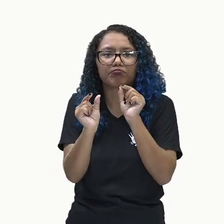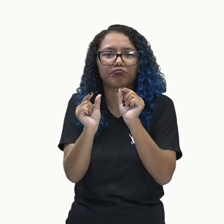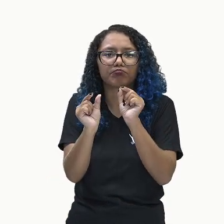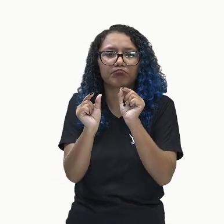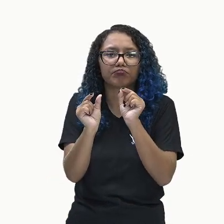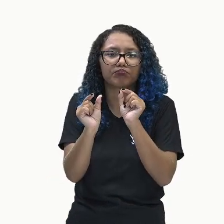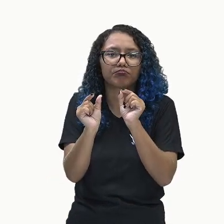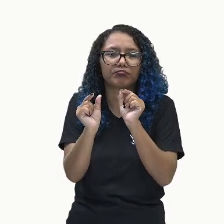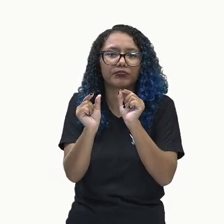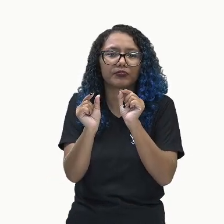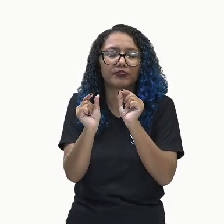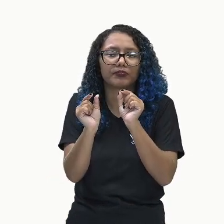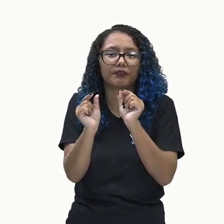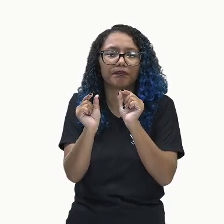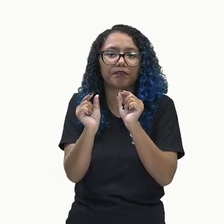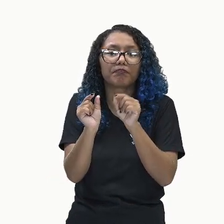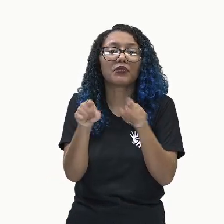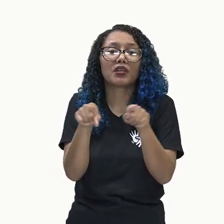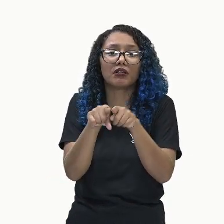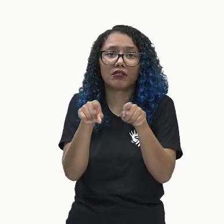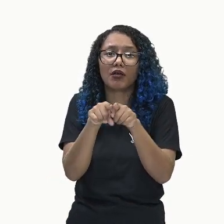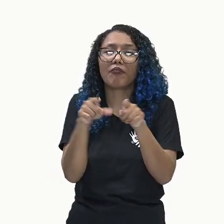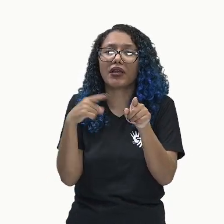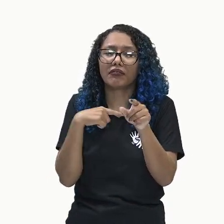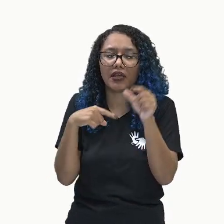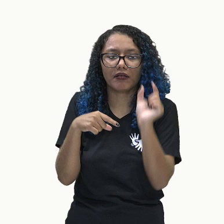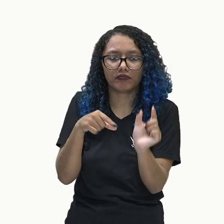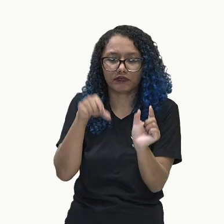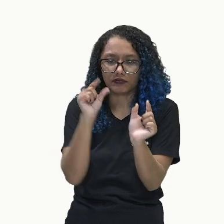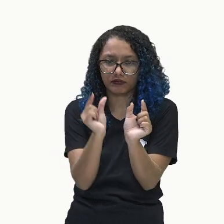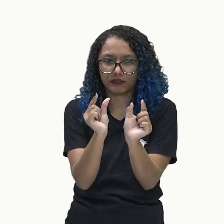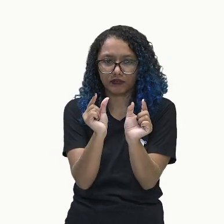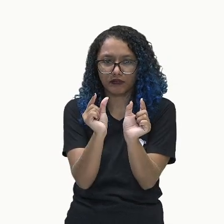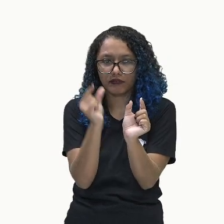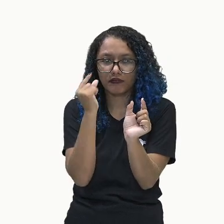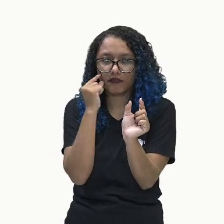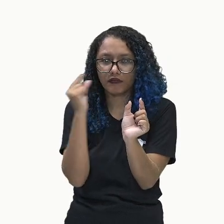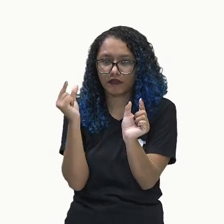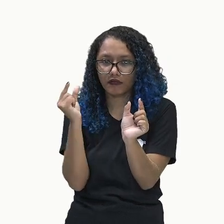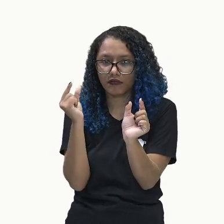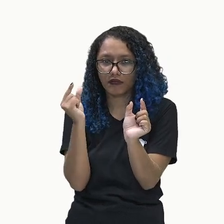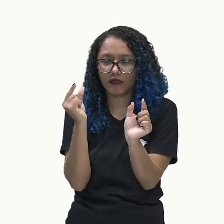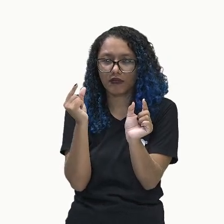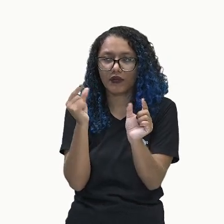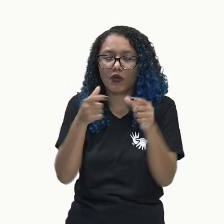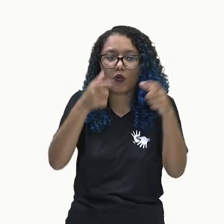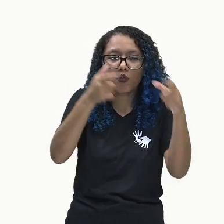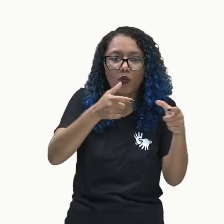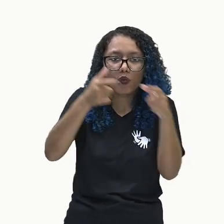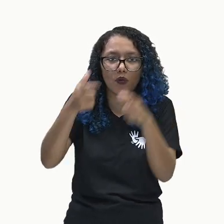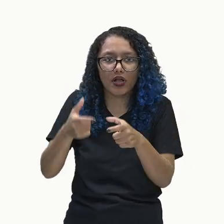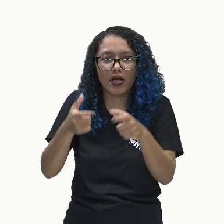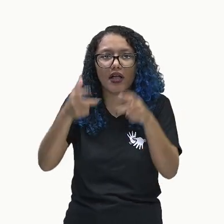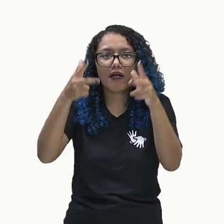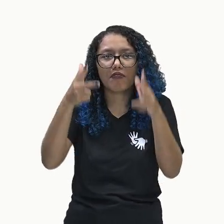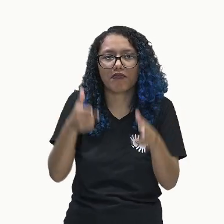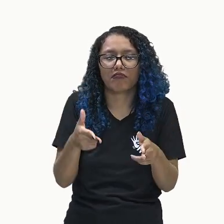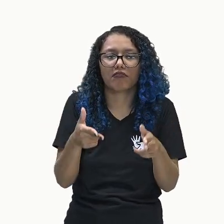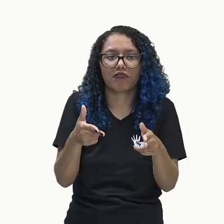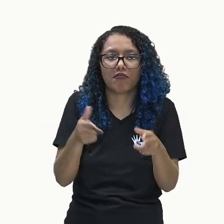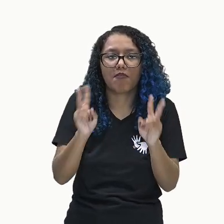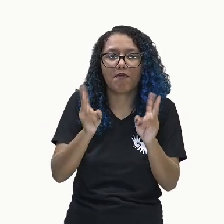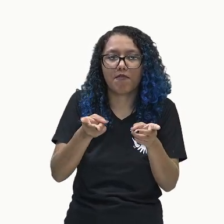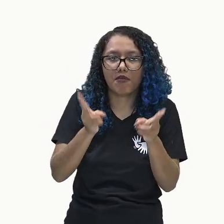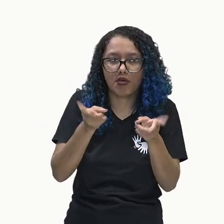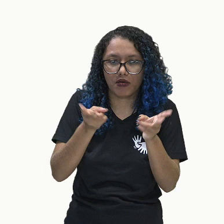estar representado pelo seu homólogo na mesma altura. É isso que é o locus, né? É o local onde